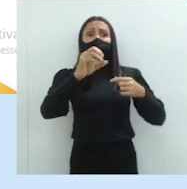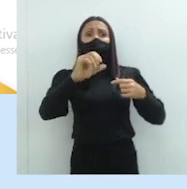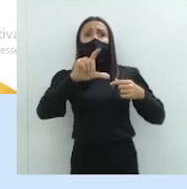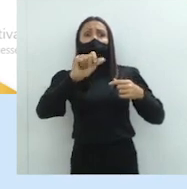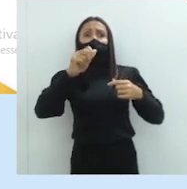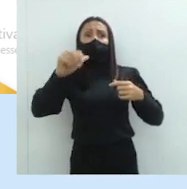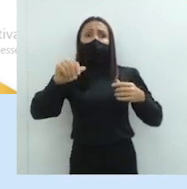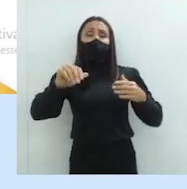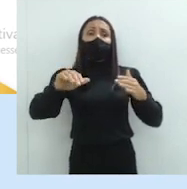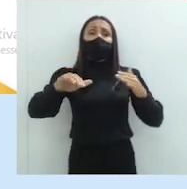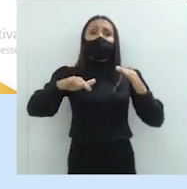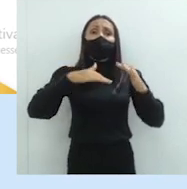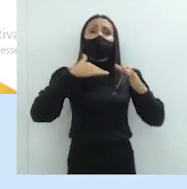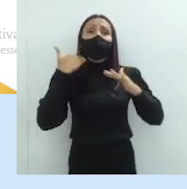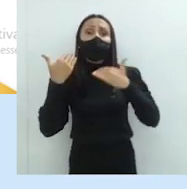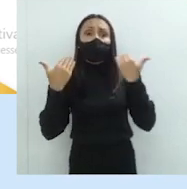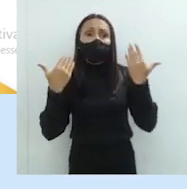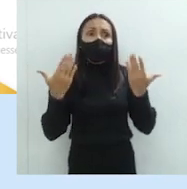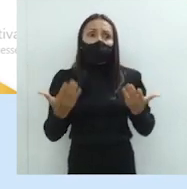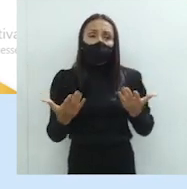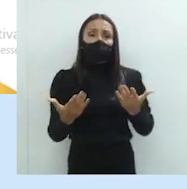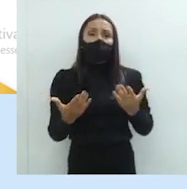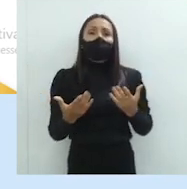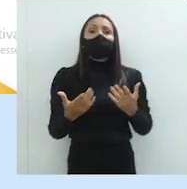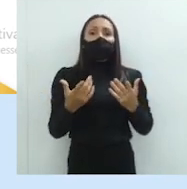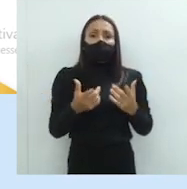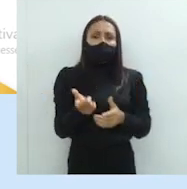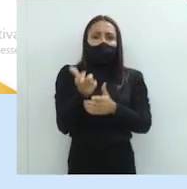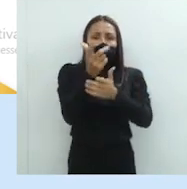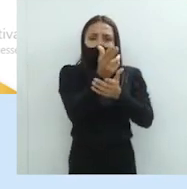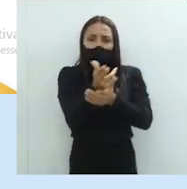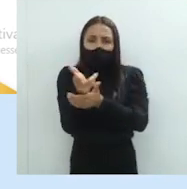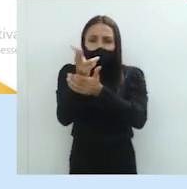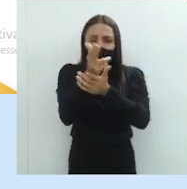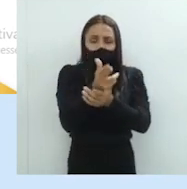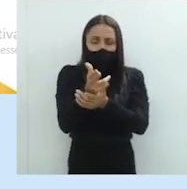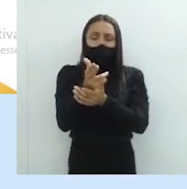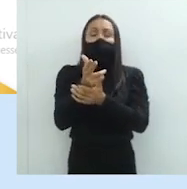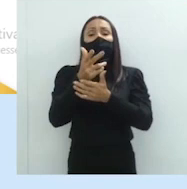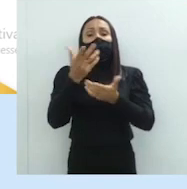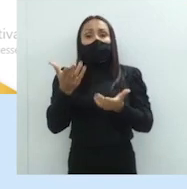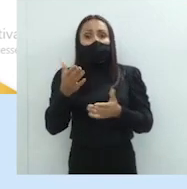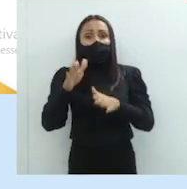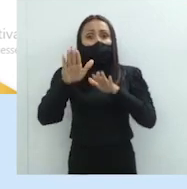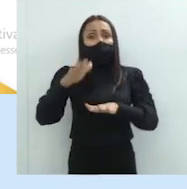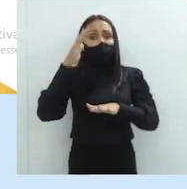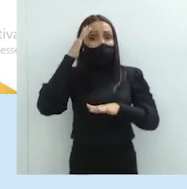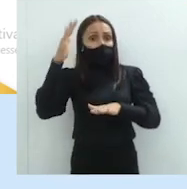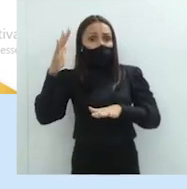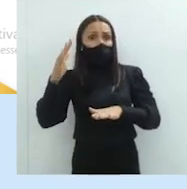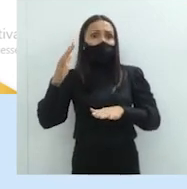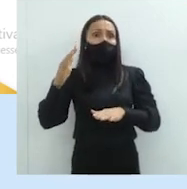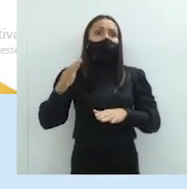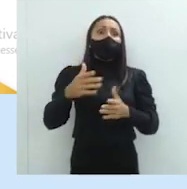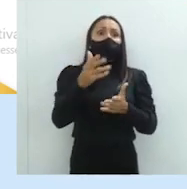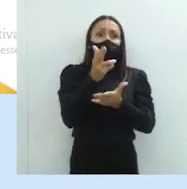foi morto por soldados brasileiros por ter se recusado a se render.